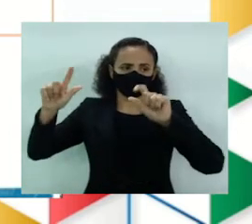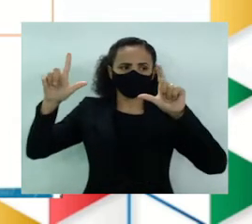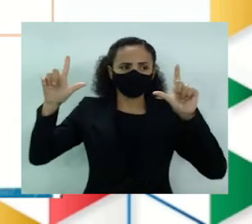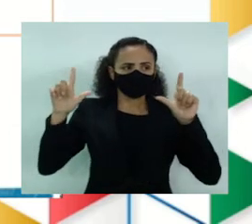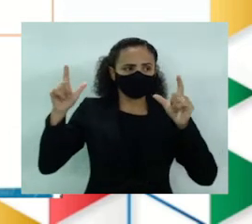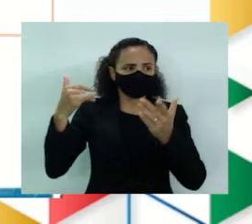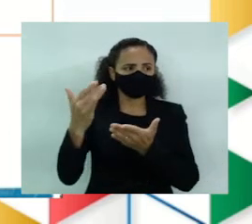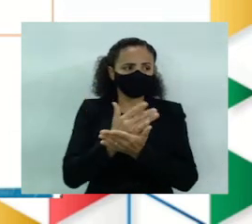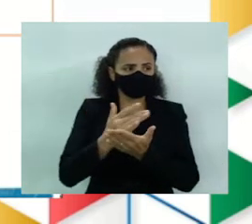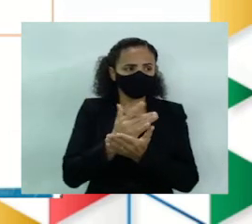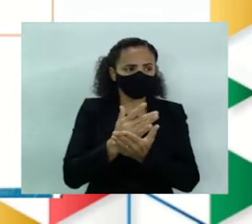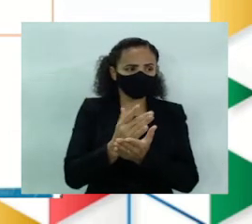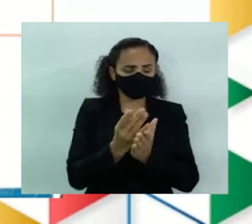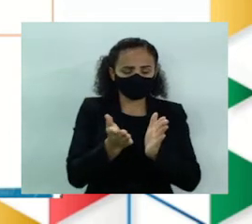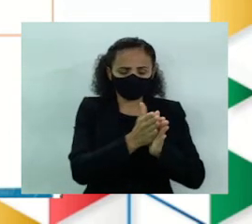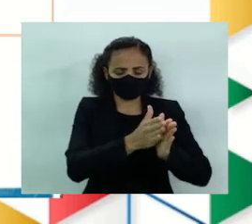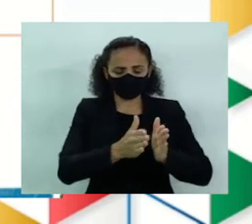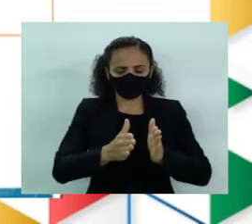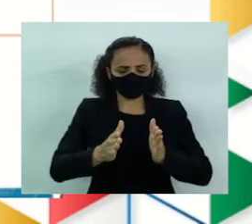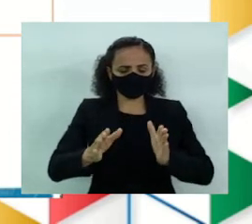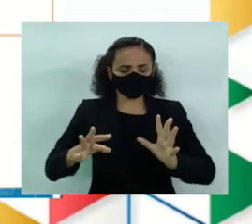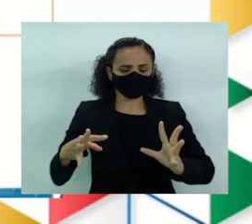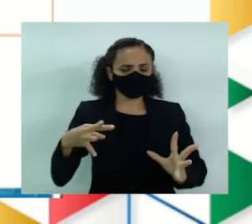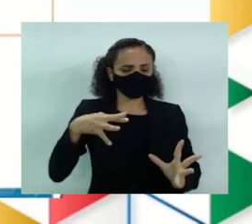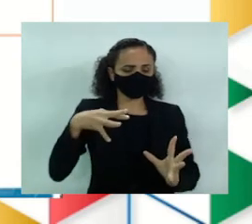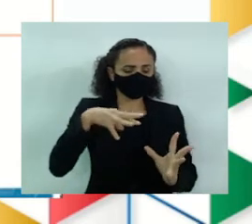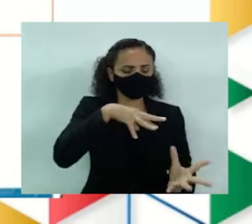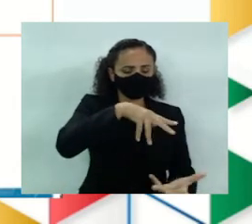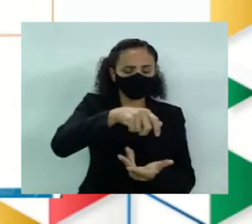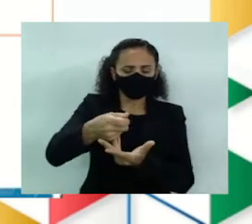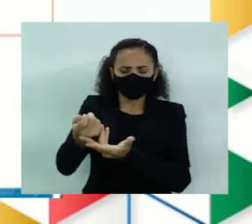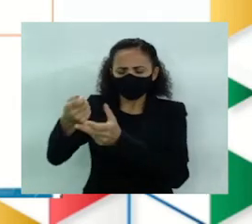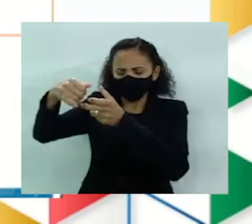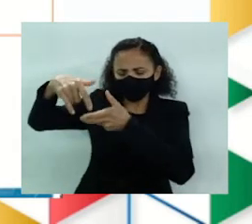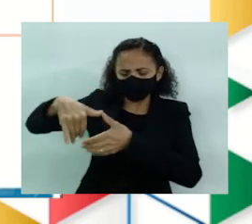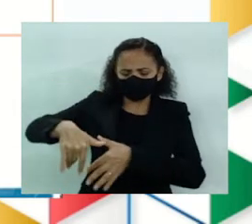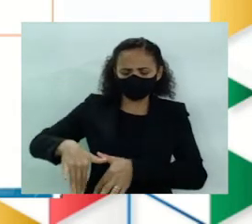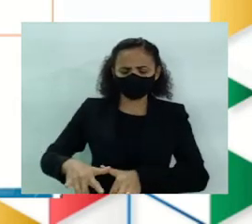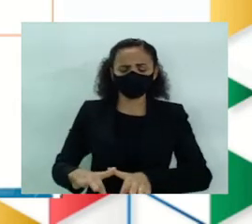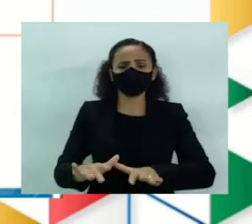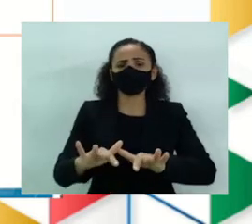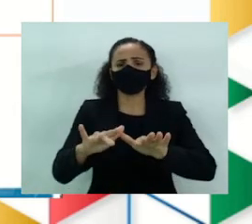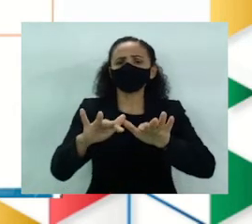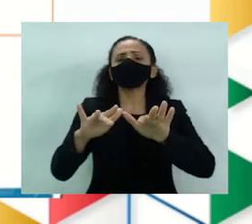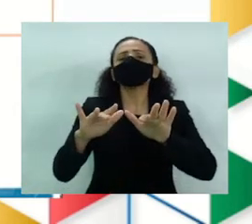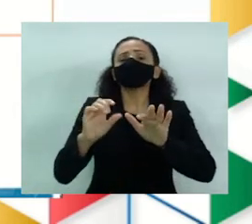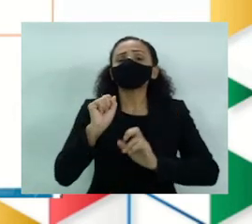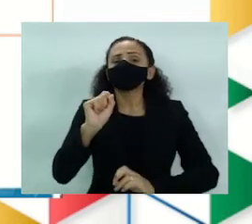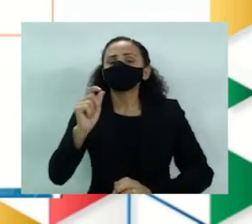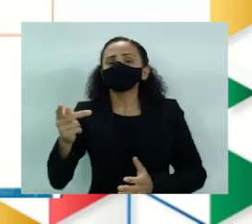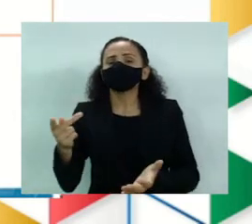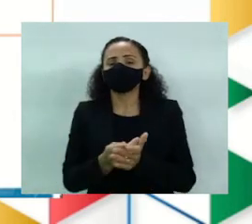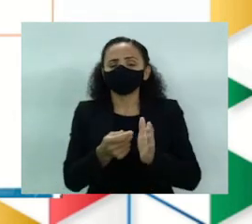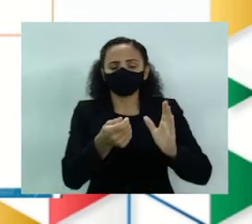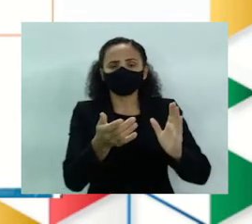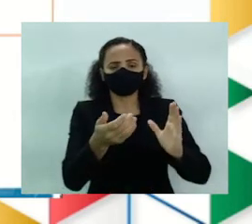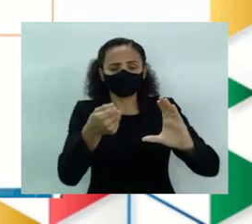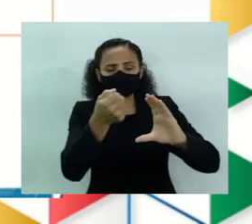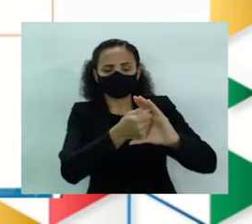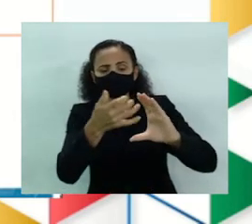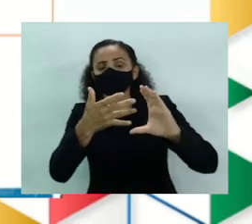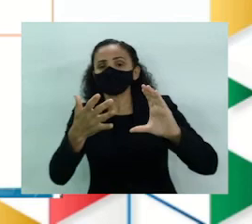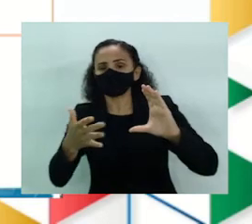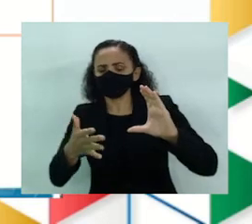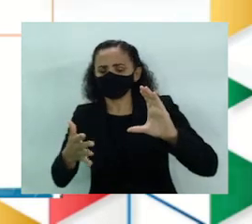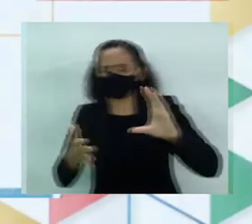de alguns furacões, tá certo? De ciclones e tufões que acometem e são chamados e classificados